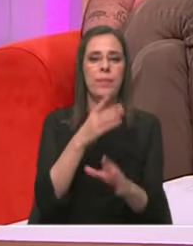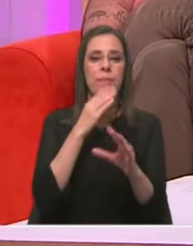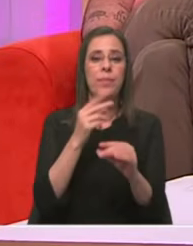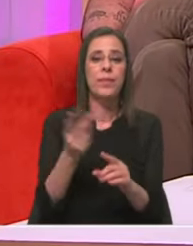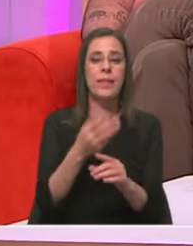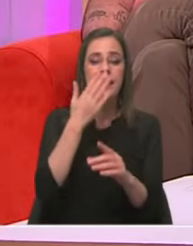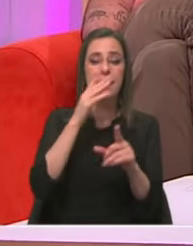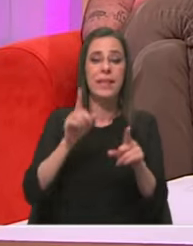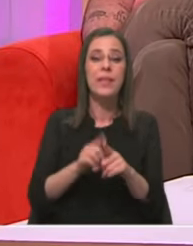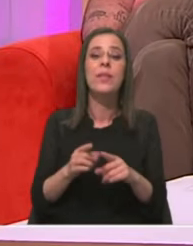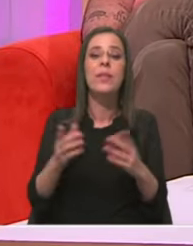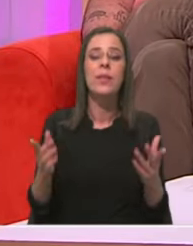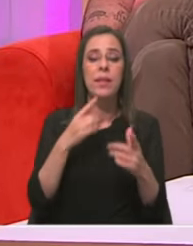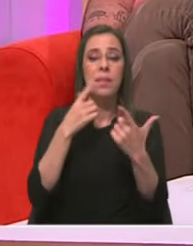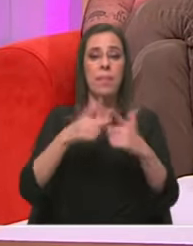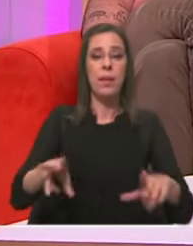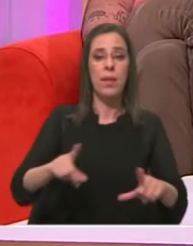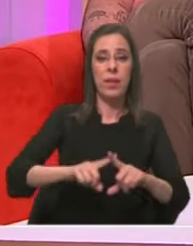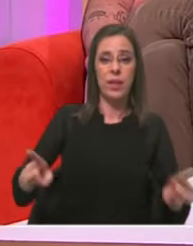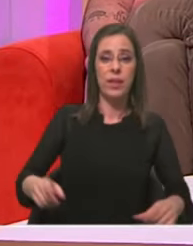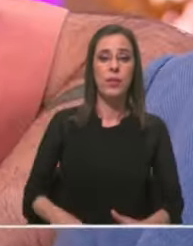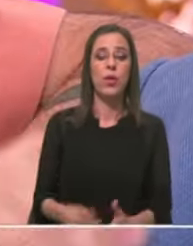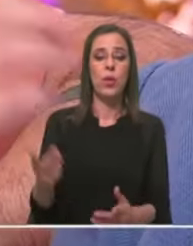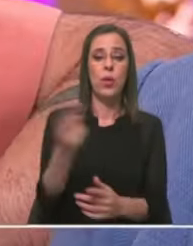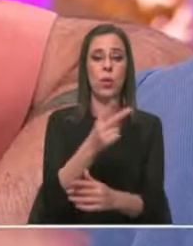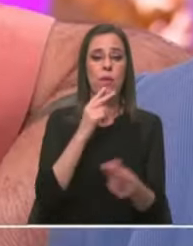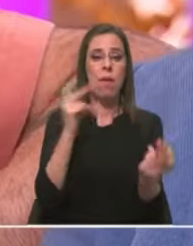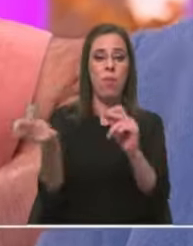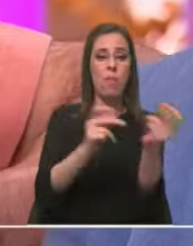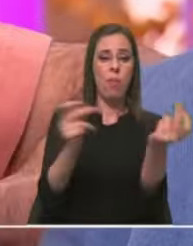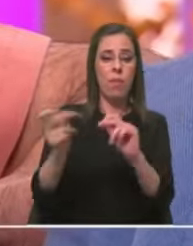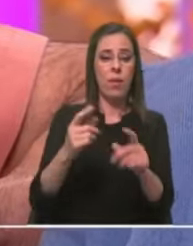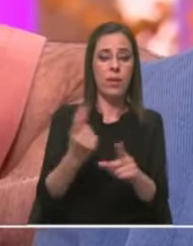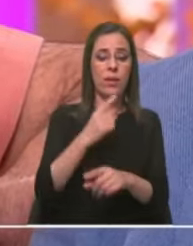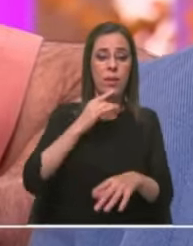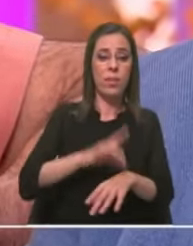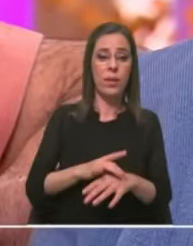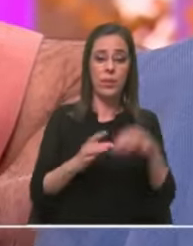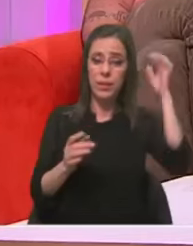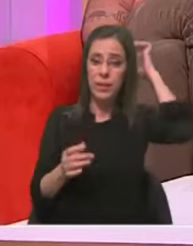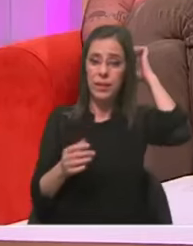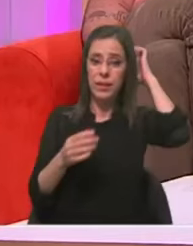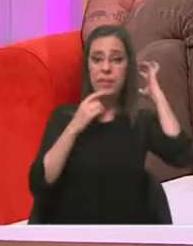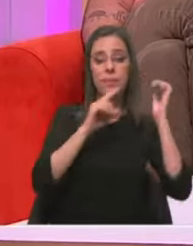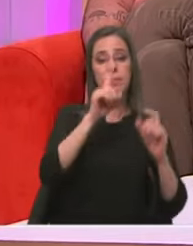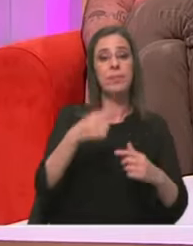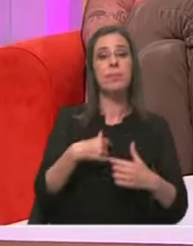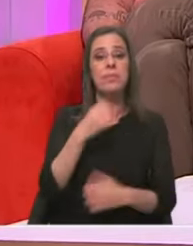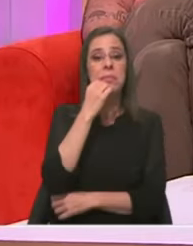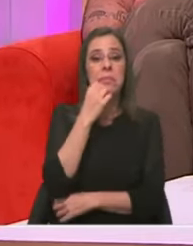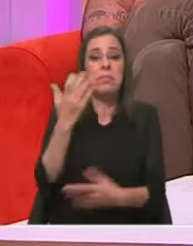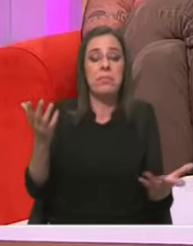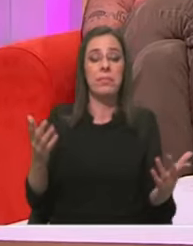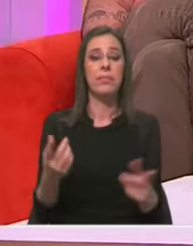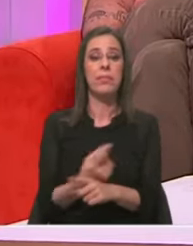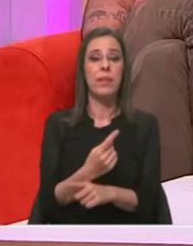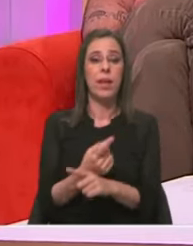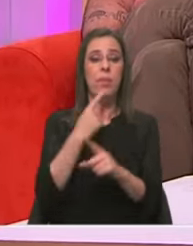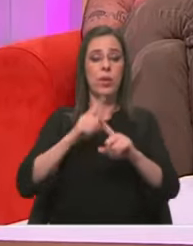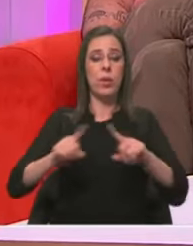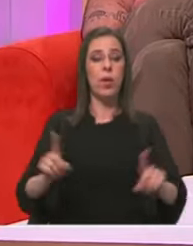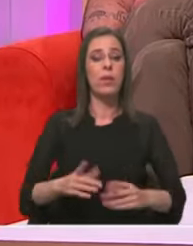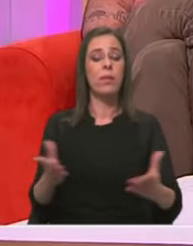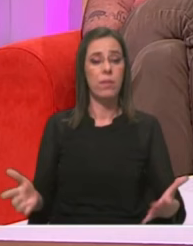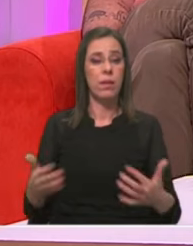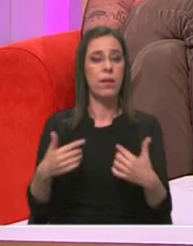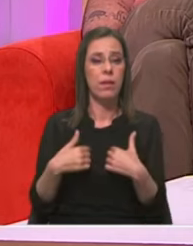falar parecia que eram uma linguagem diferente os dois a falar um com o outro sobre a doença as questões diferentes quer dizer há muitas que não são diferentes